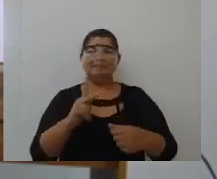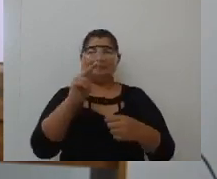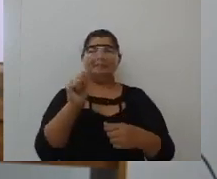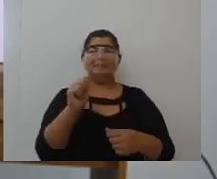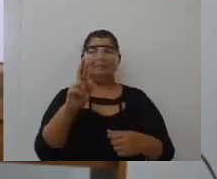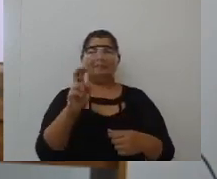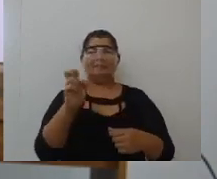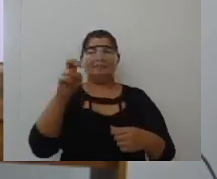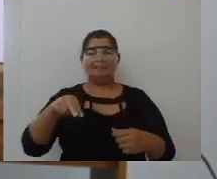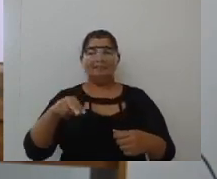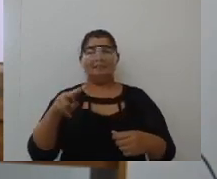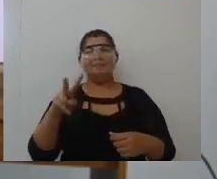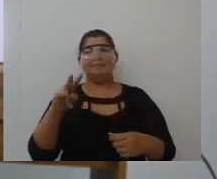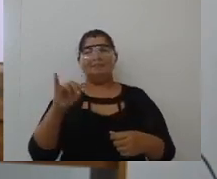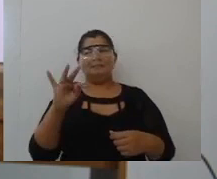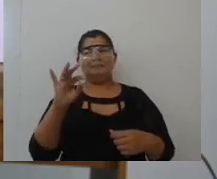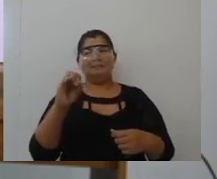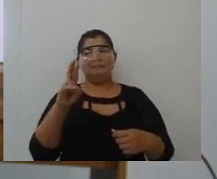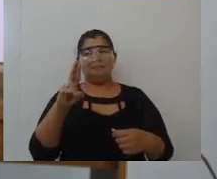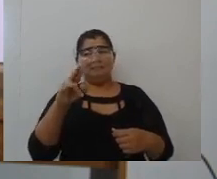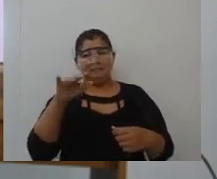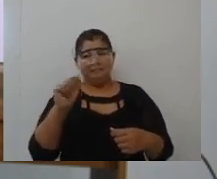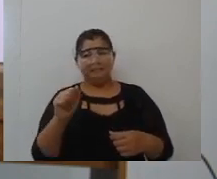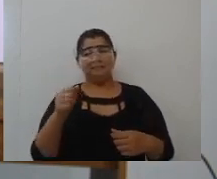está mandando as mensagens aqui.